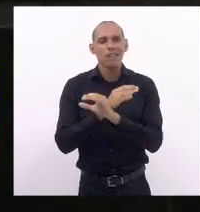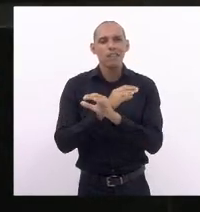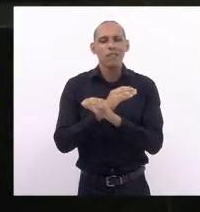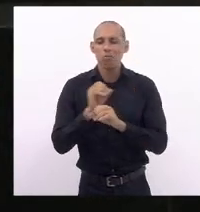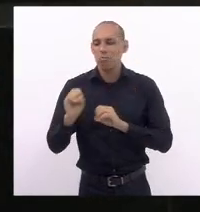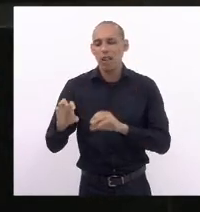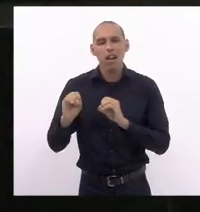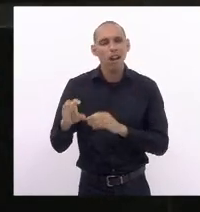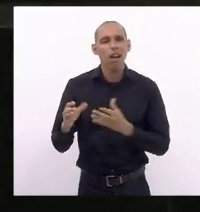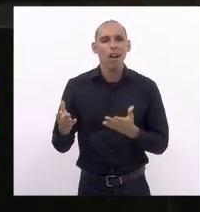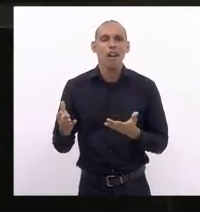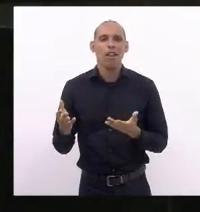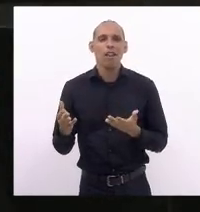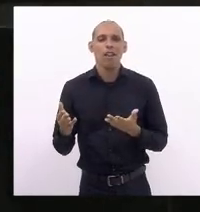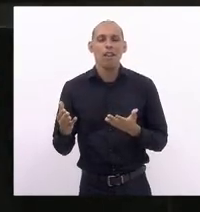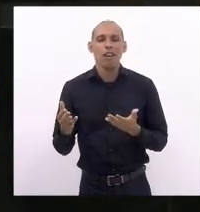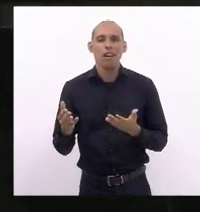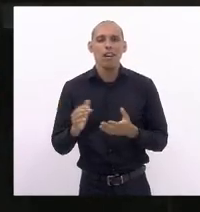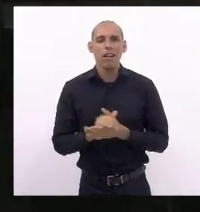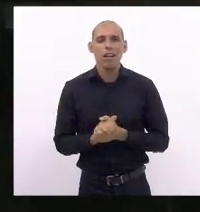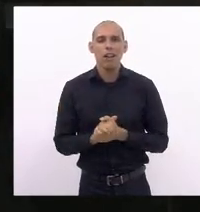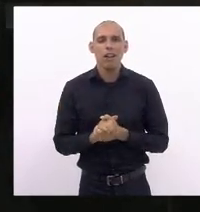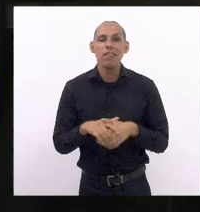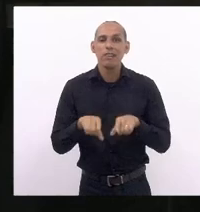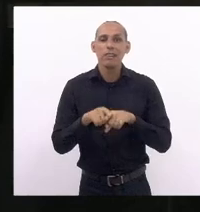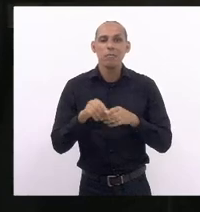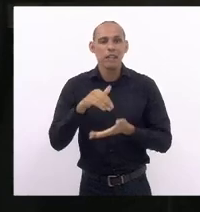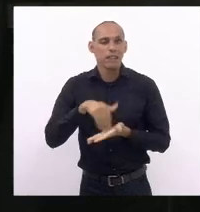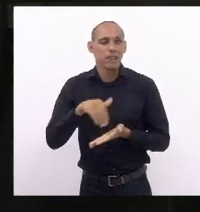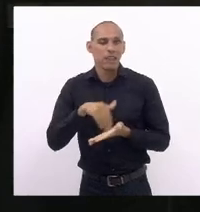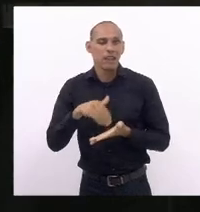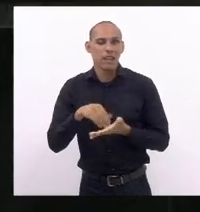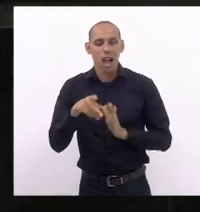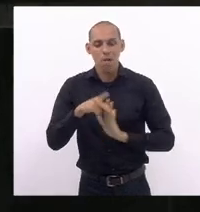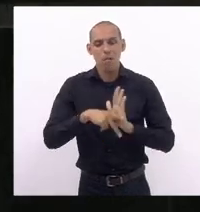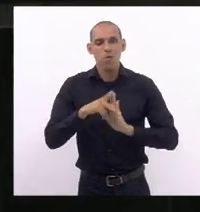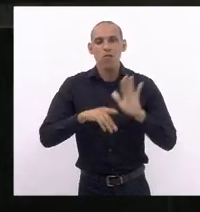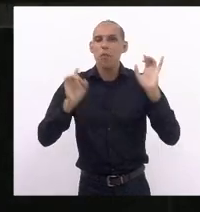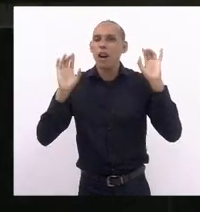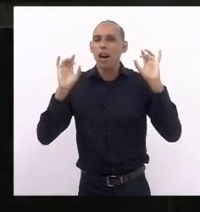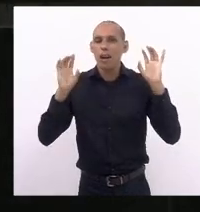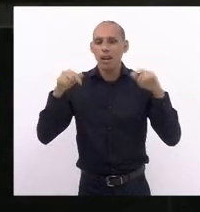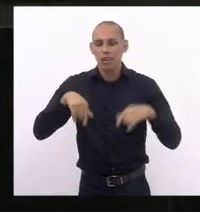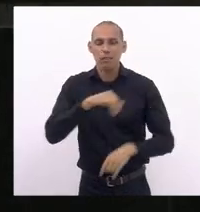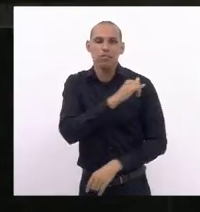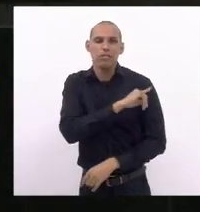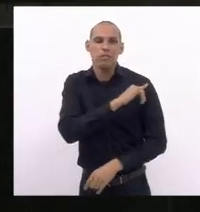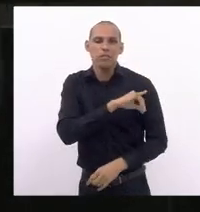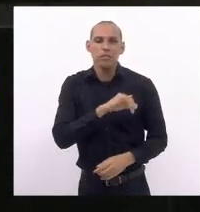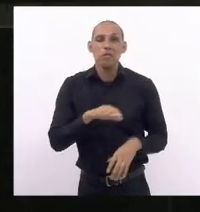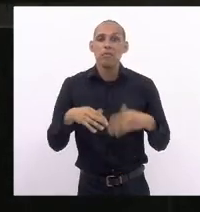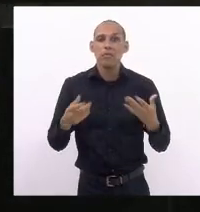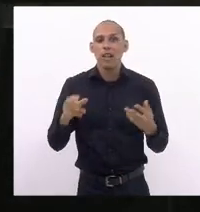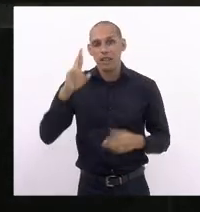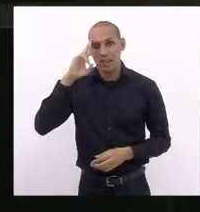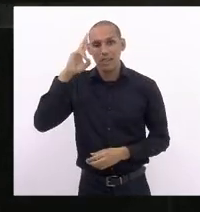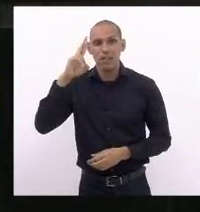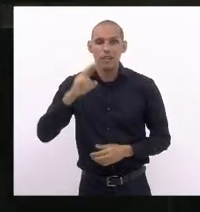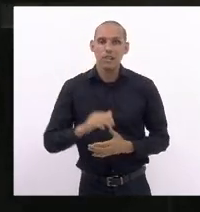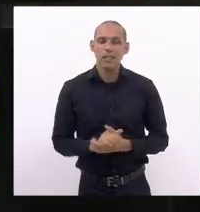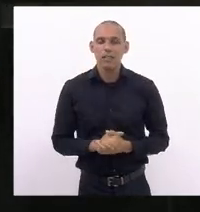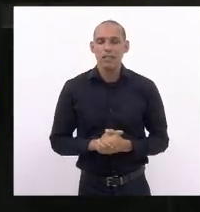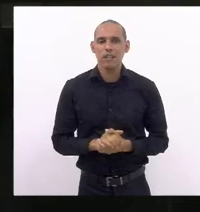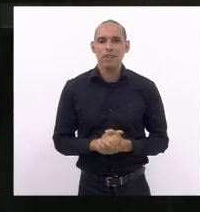foi secretário de projetos especiais no Rio de Janeiro, quando liderou,